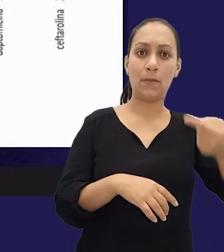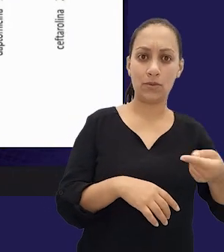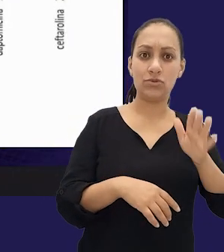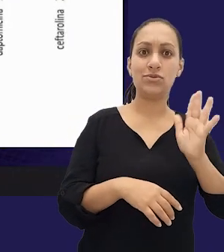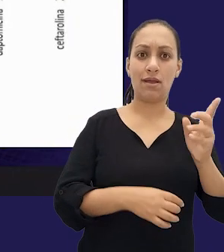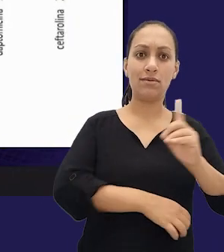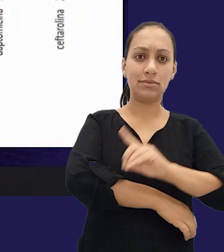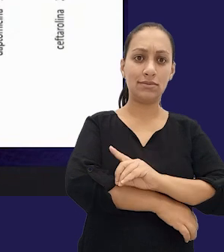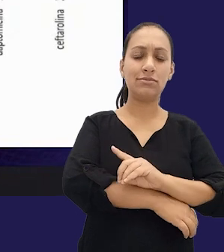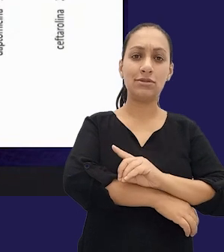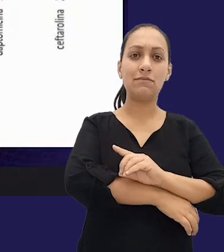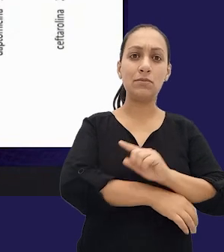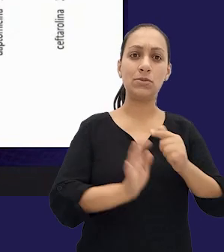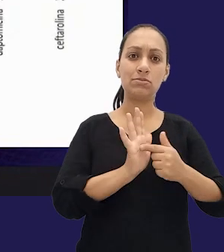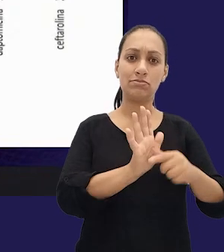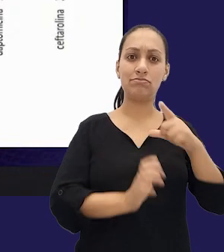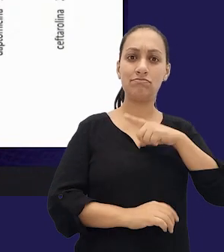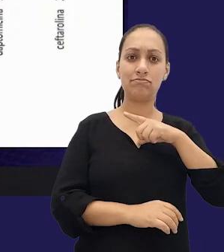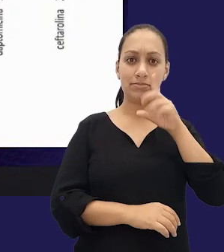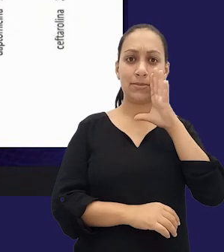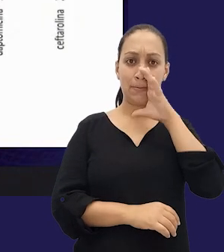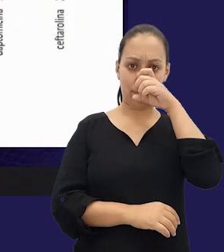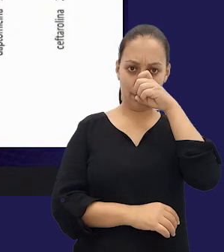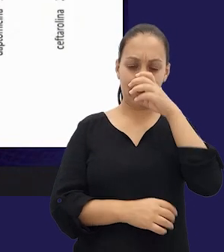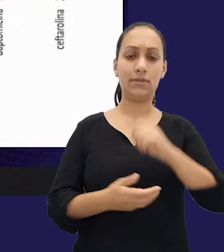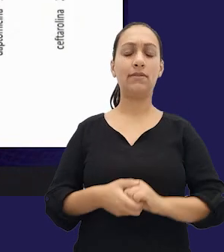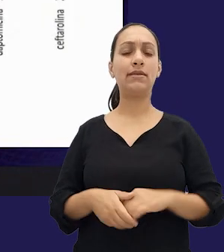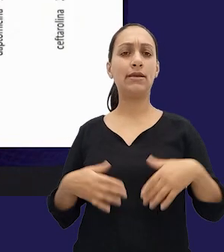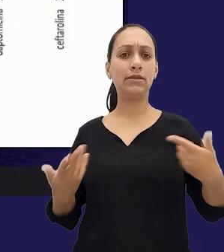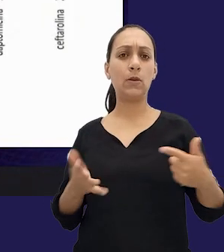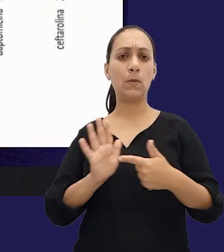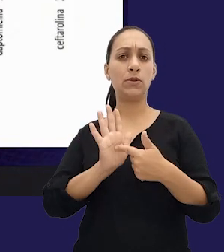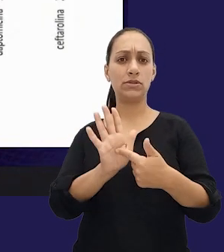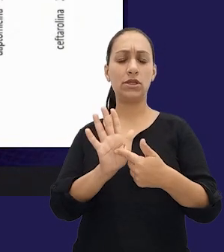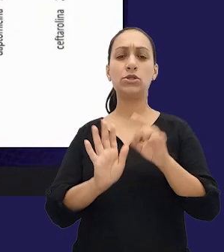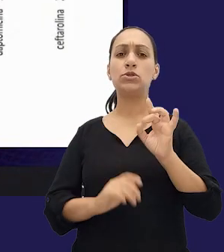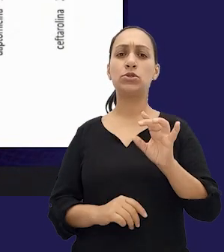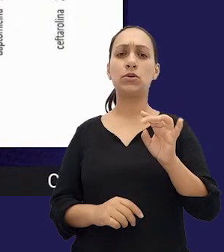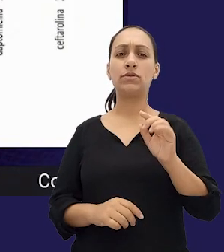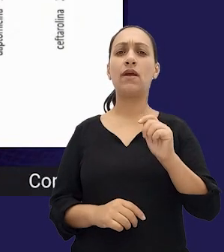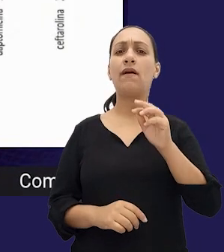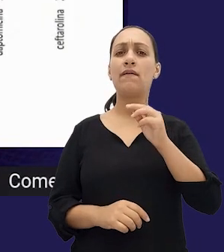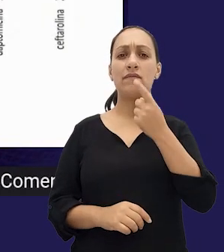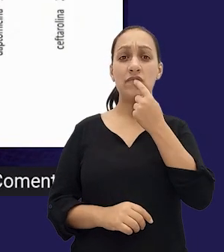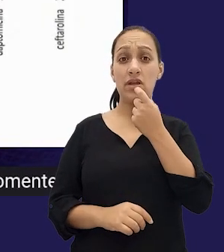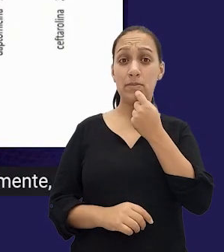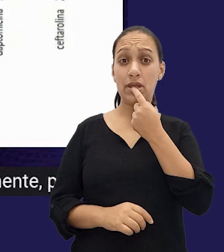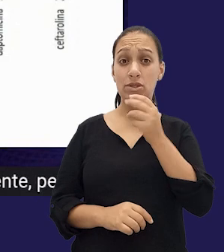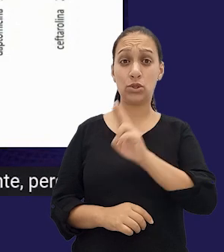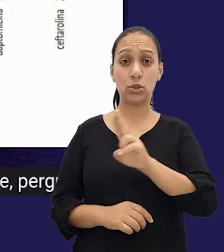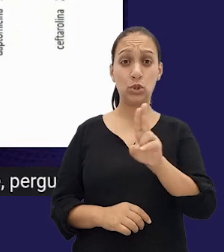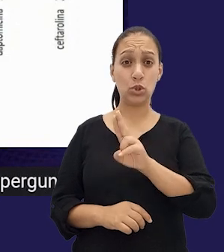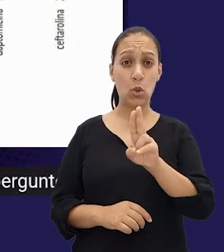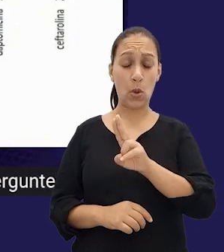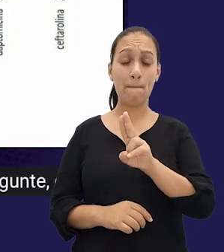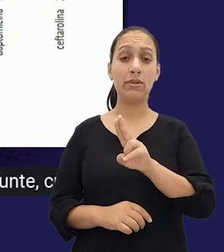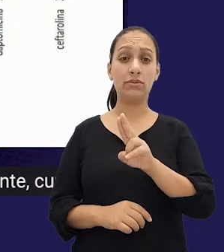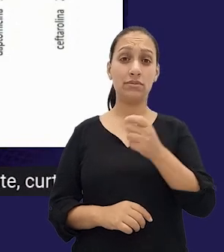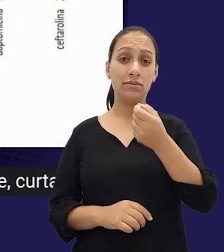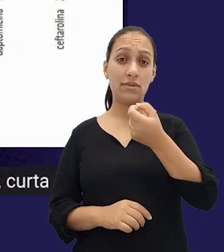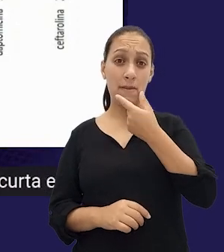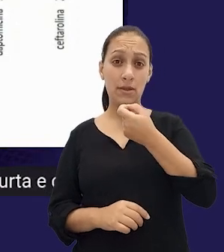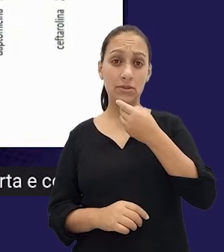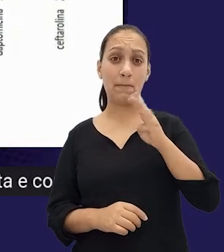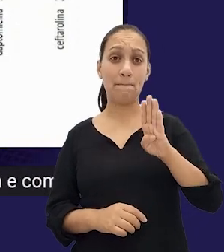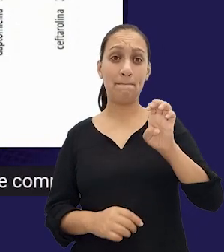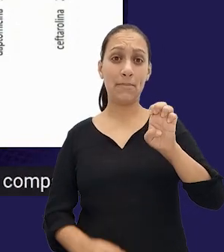só em vermelho, com as setinhas vermelhas, as drogas chamadas, os antibióticos chamados beta-lactâmicos,